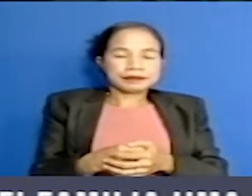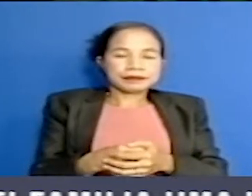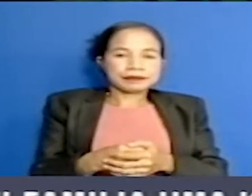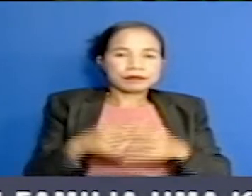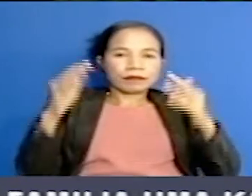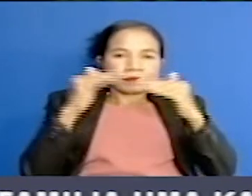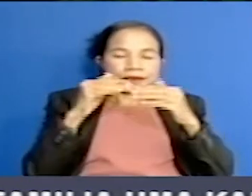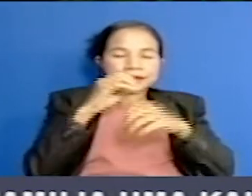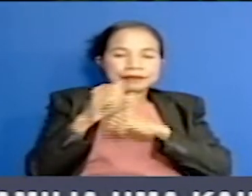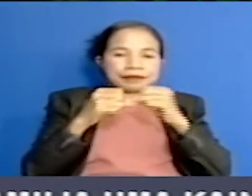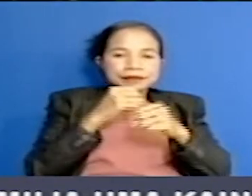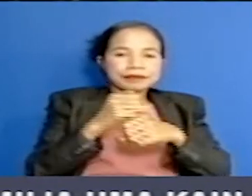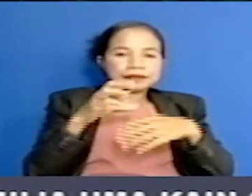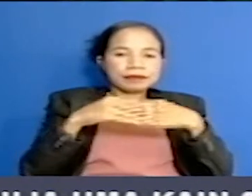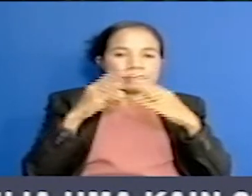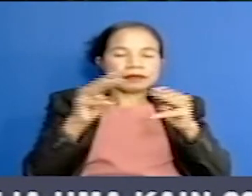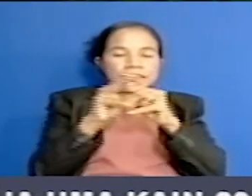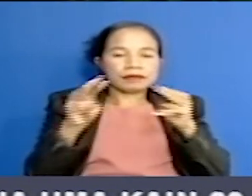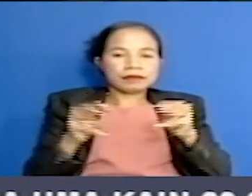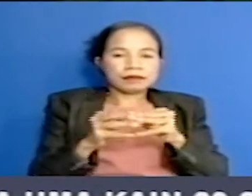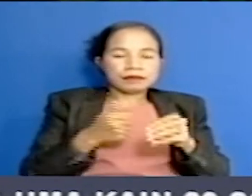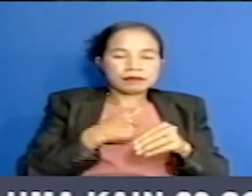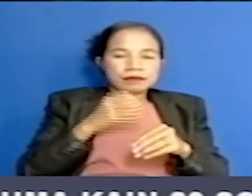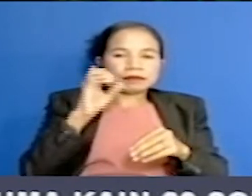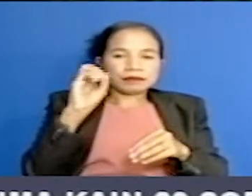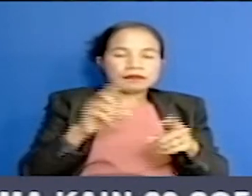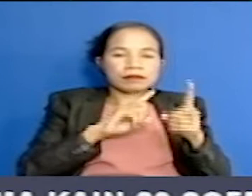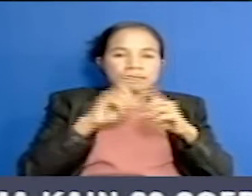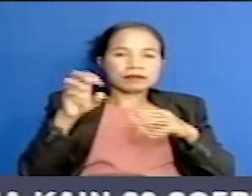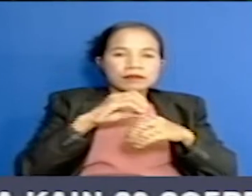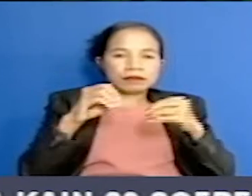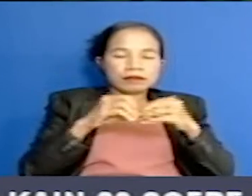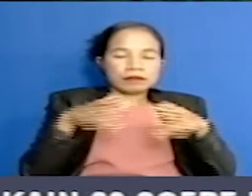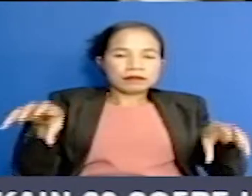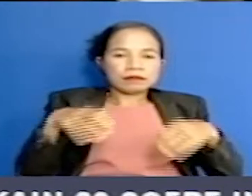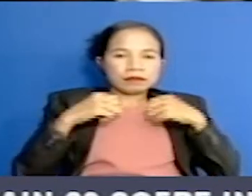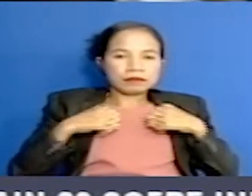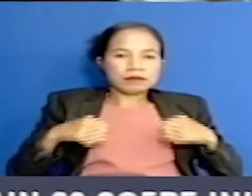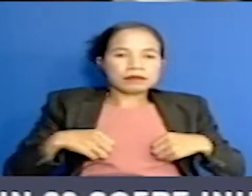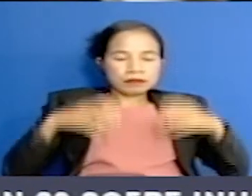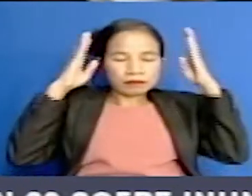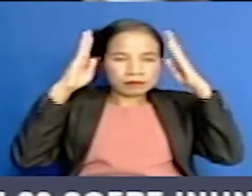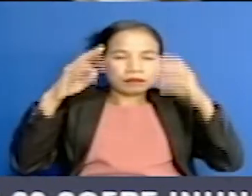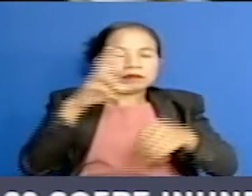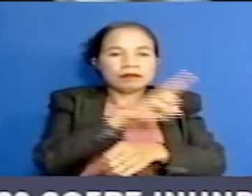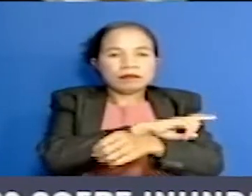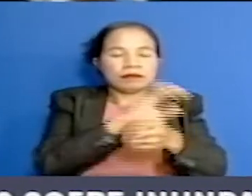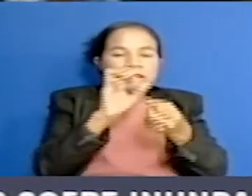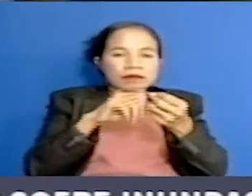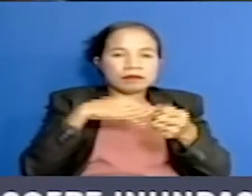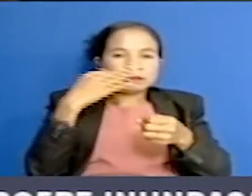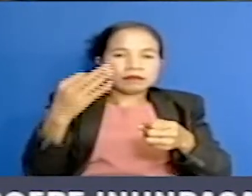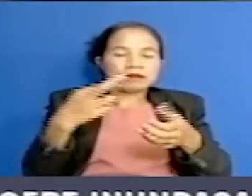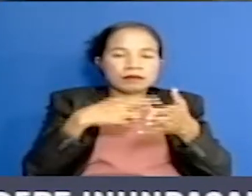Durante o encontro anual entre a autoridade do município Ainaro, colhemos com o serviço de saúde foca para a vacinação COVID-19,